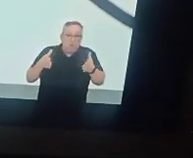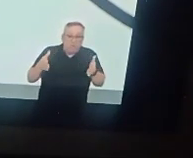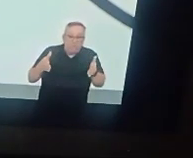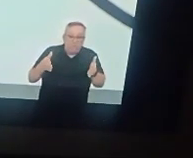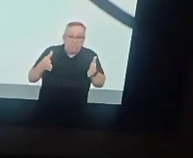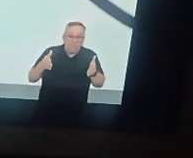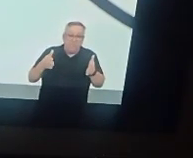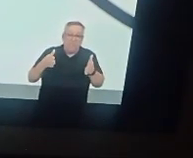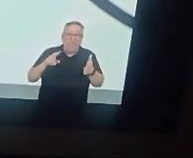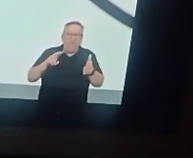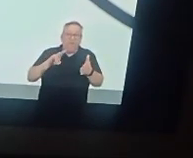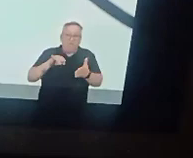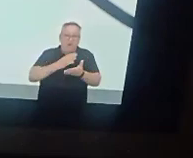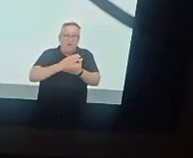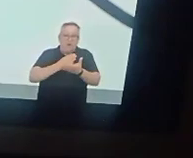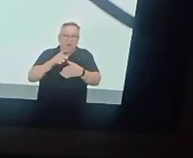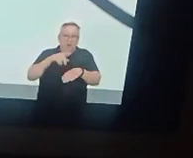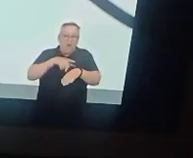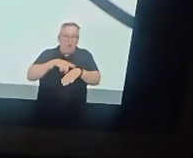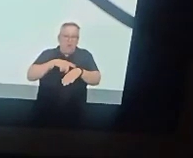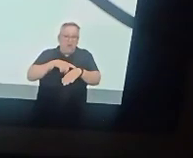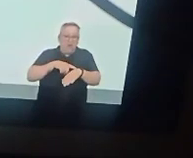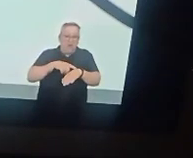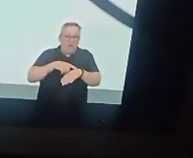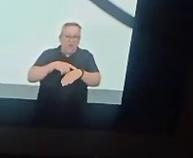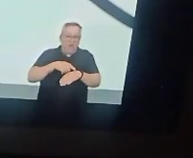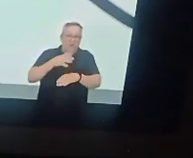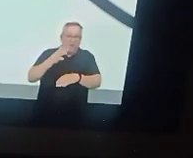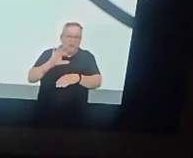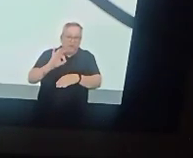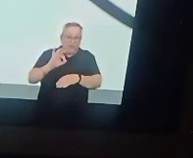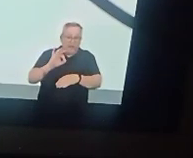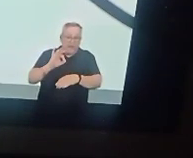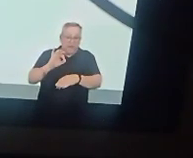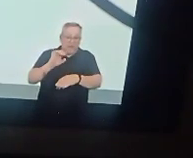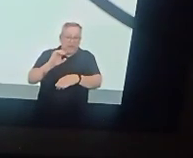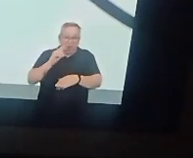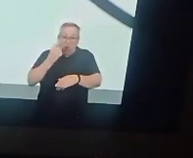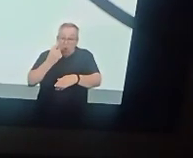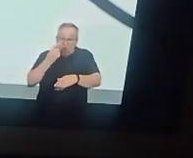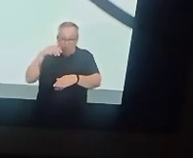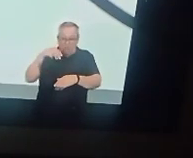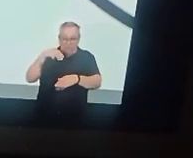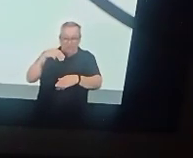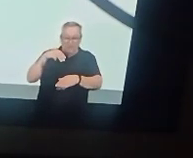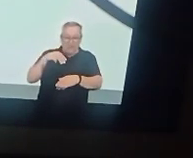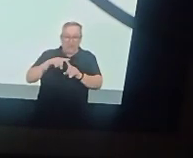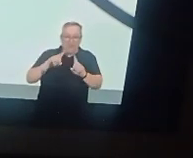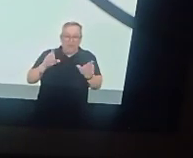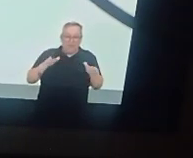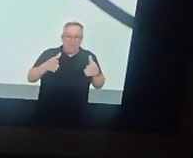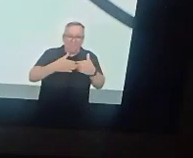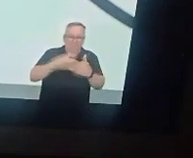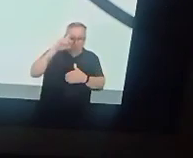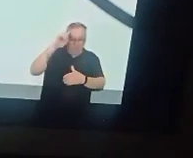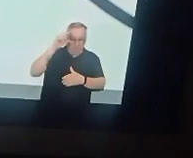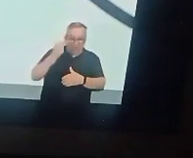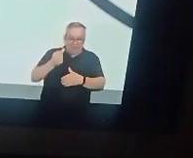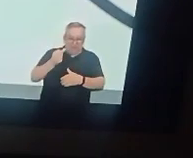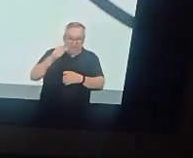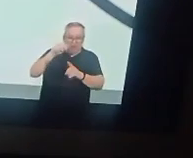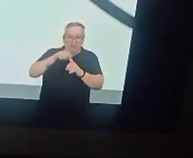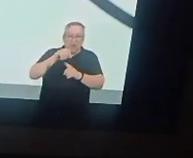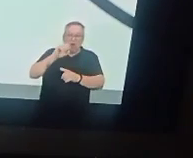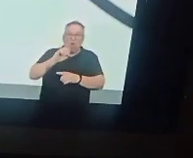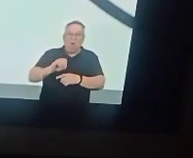inscrições. Será a partir da 0h01. E as inscrições, elas se encerram dia 6/10,